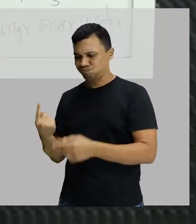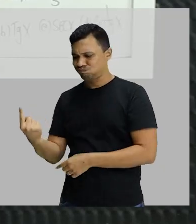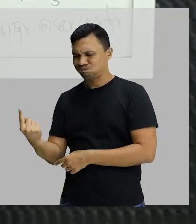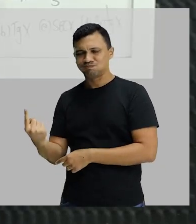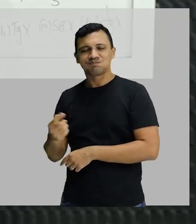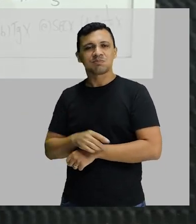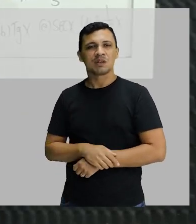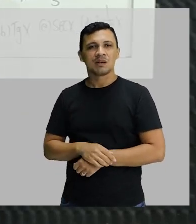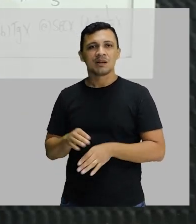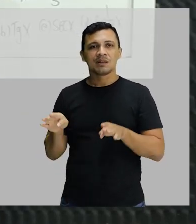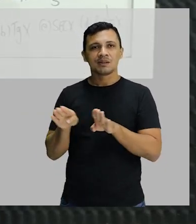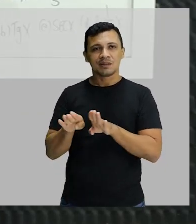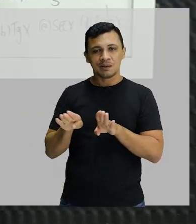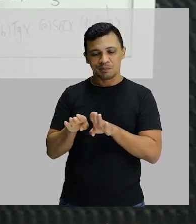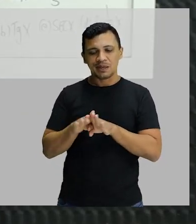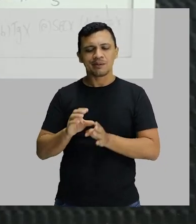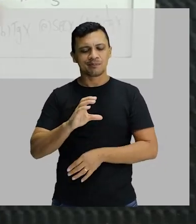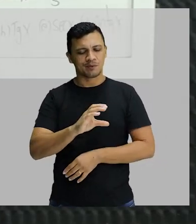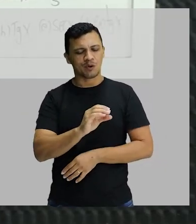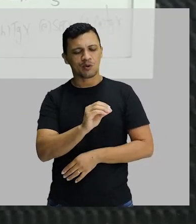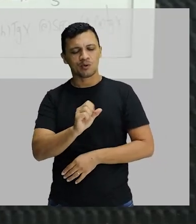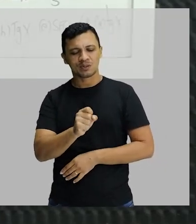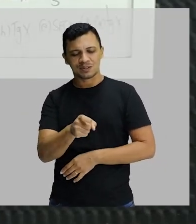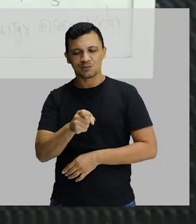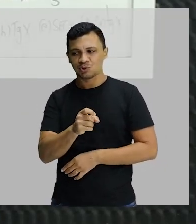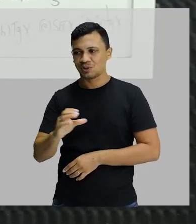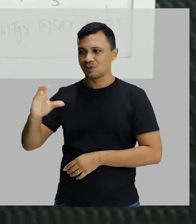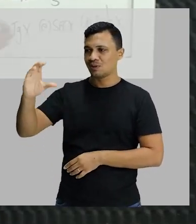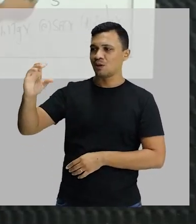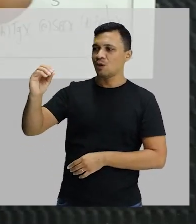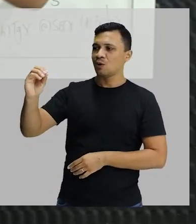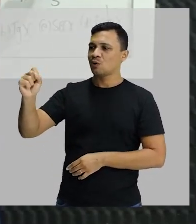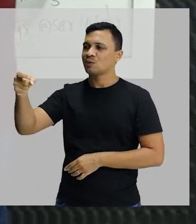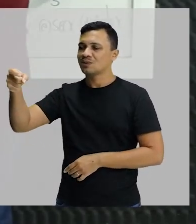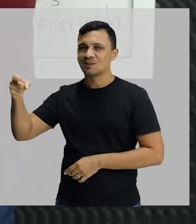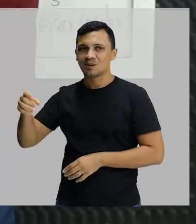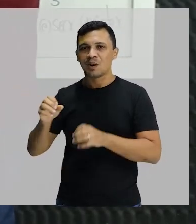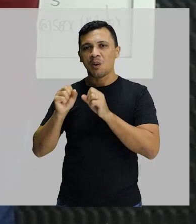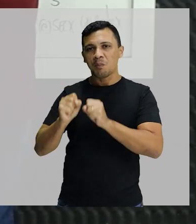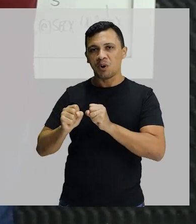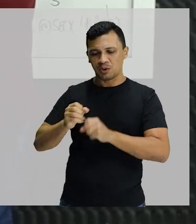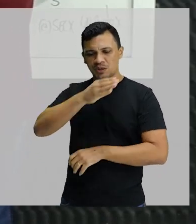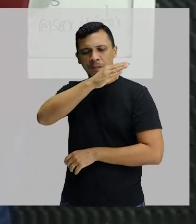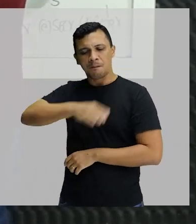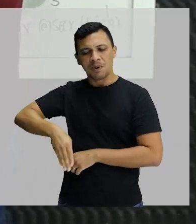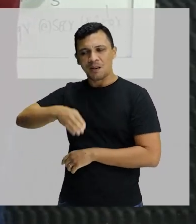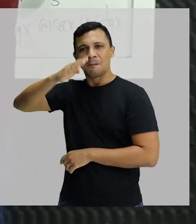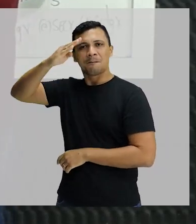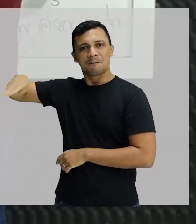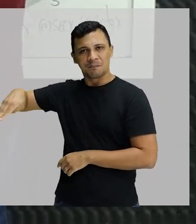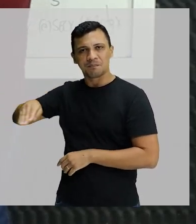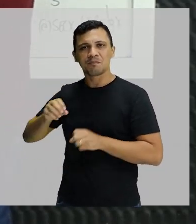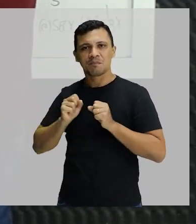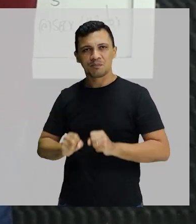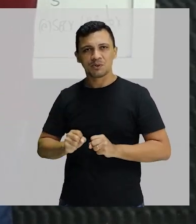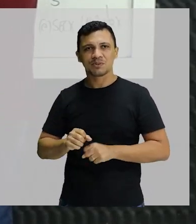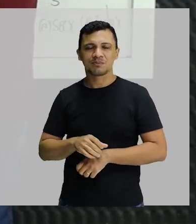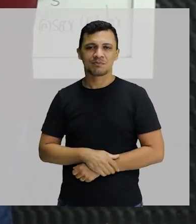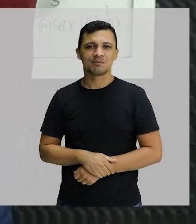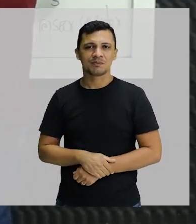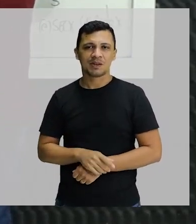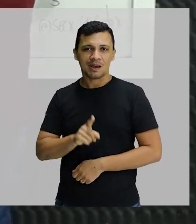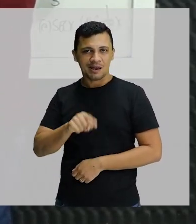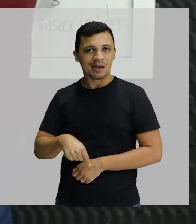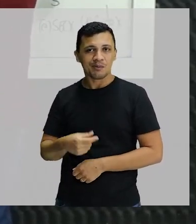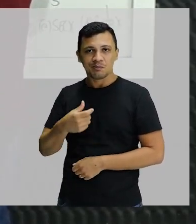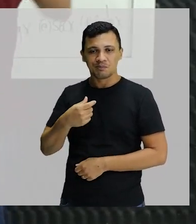também fazer a mesma coisa ó, do cosseno, né? Você pode cancelar ou dividir cosseno de x com cosseno de x, dá 1.